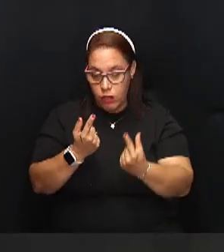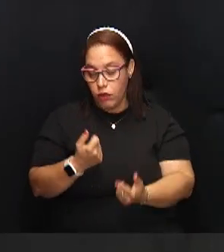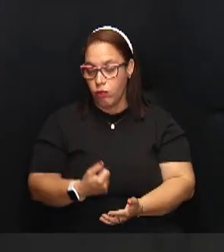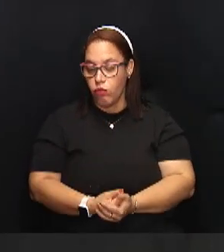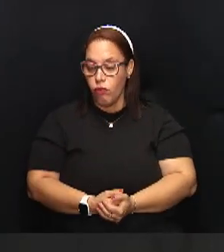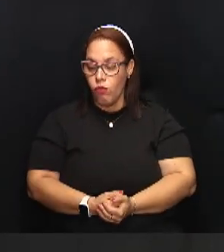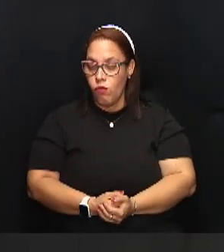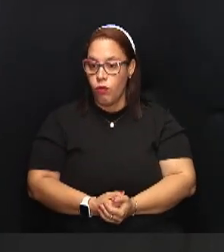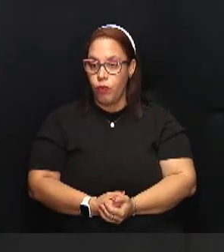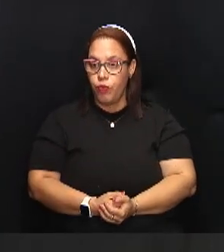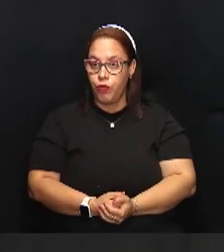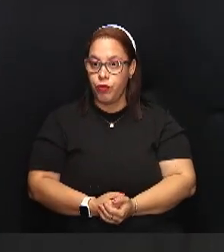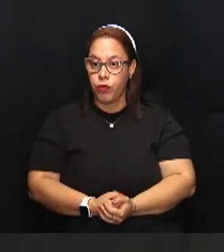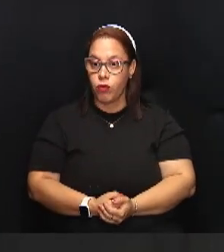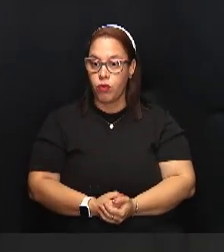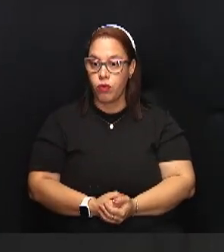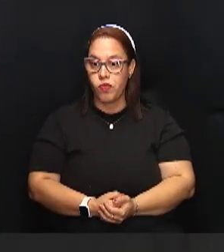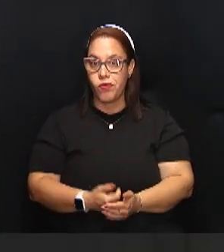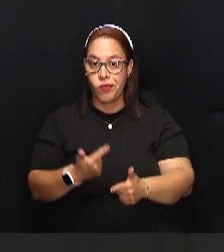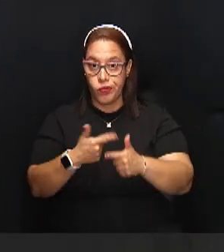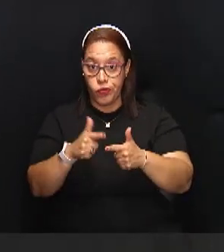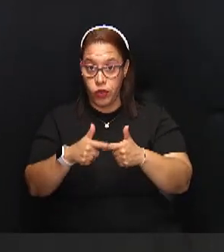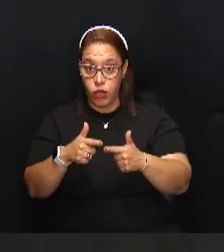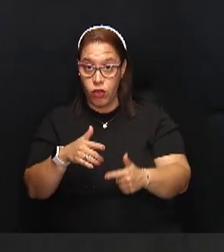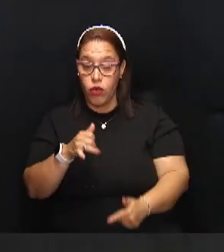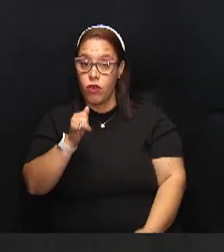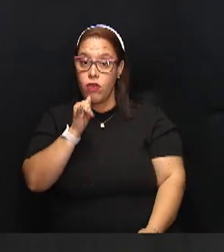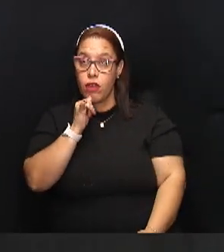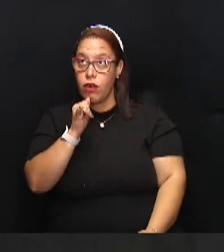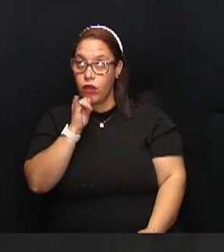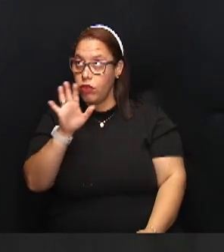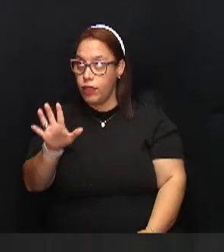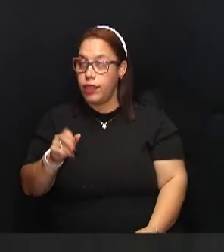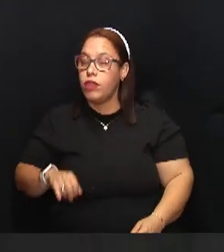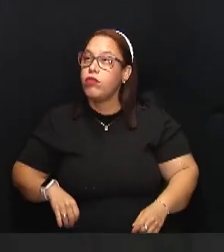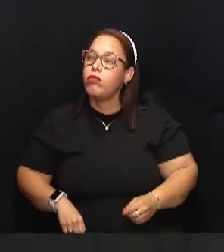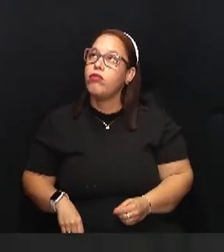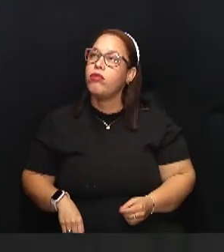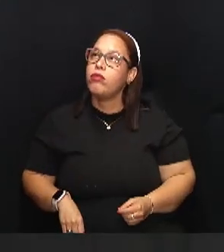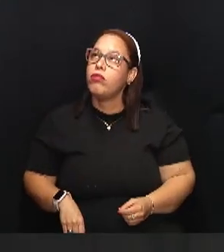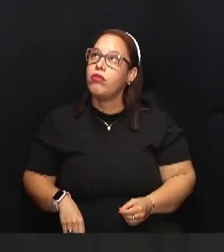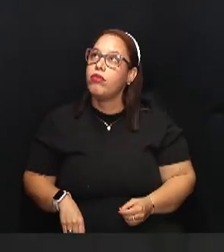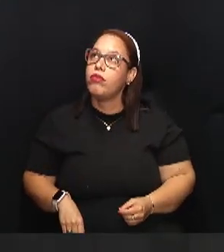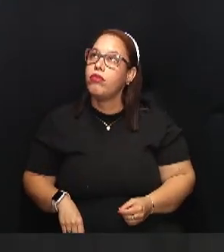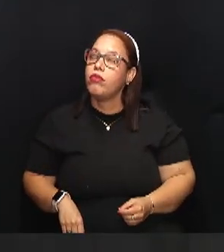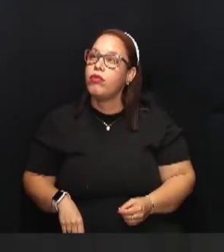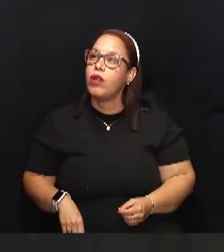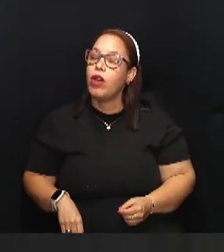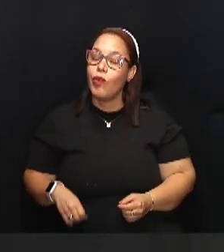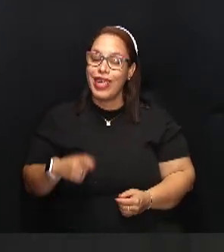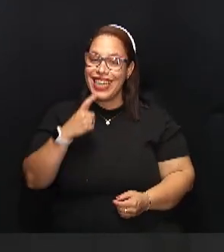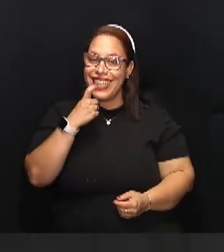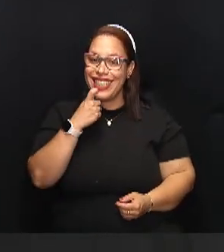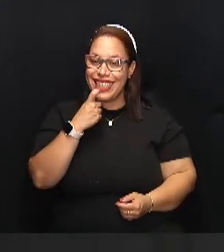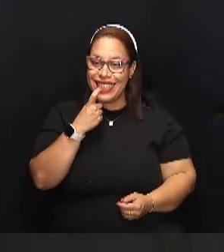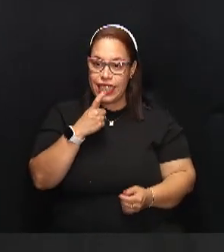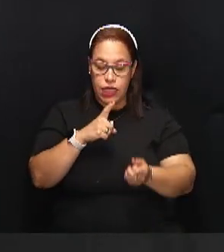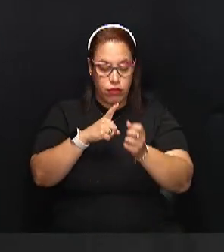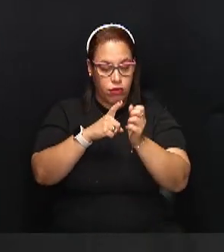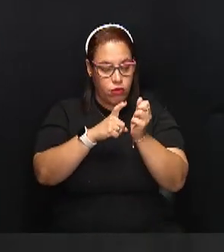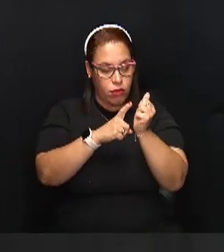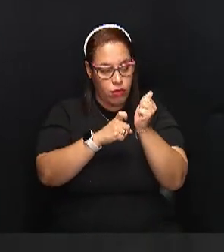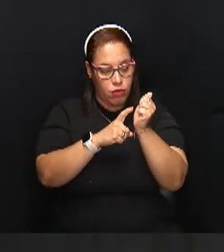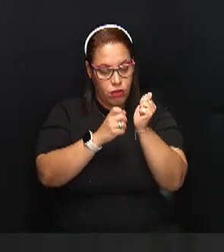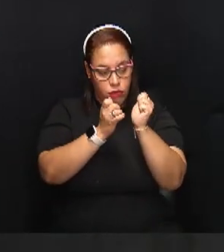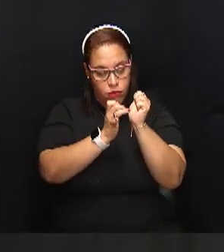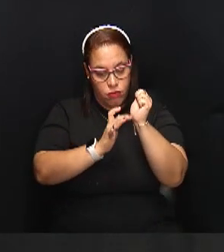de problemas do corpo, vou dar um exemplo aqui muito tranquilo. Às vezes você tem um sangramento de gengiva, você acha que o